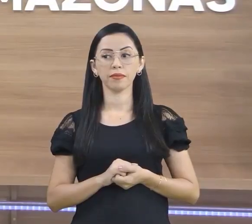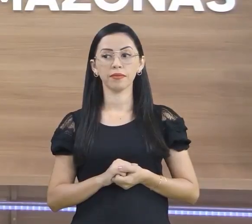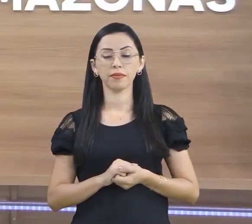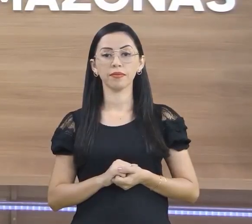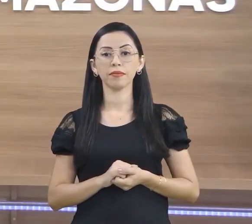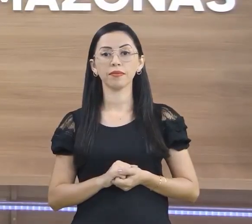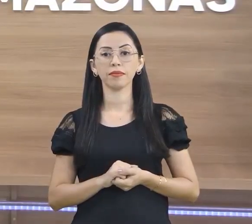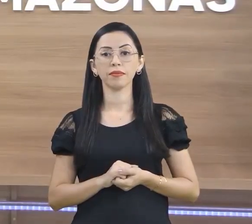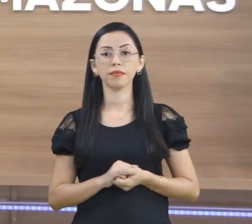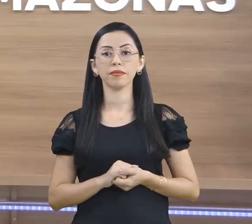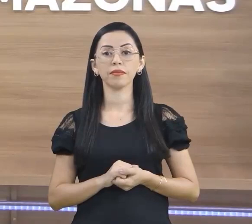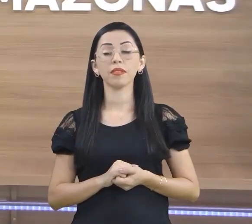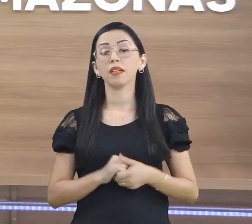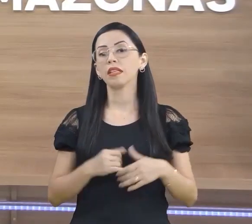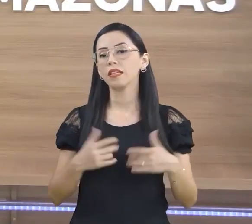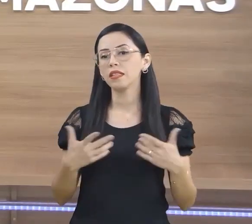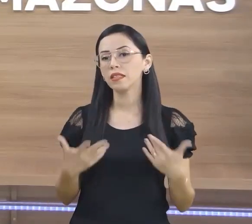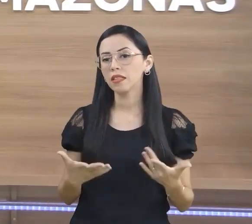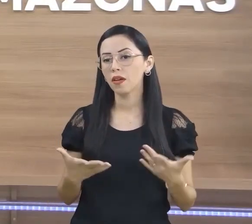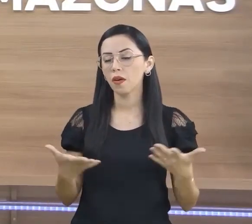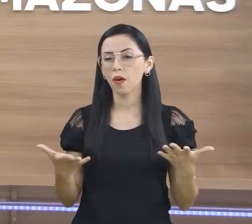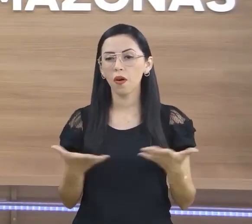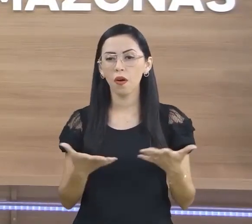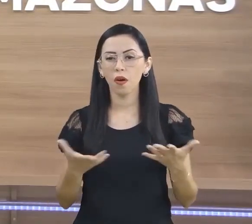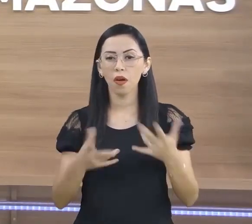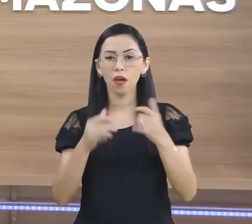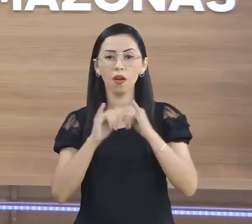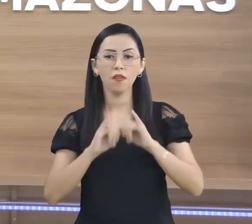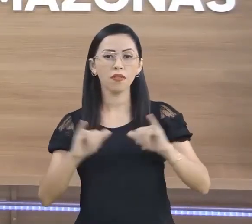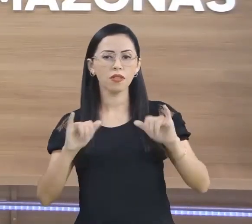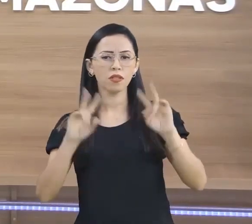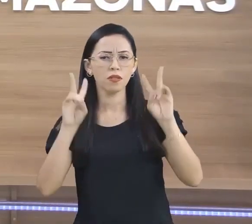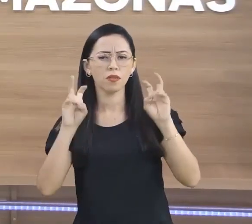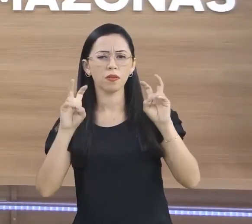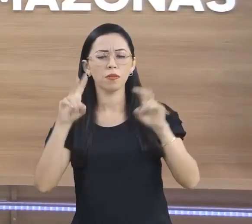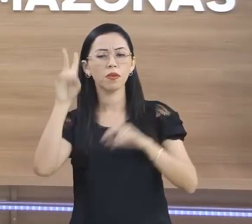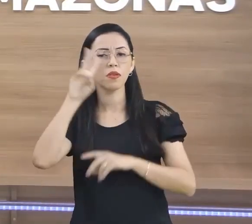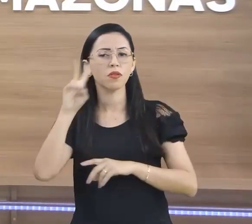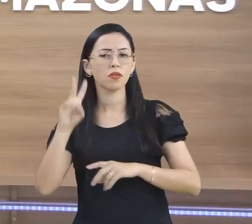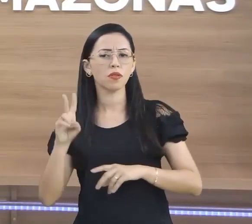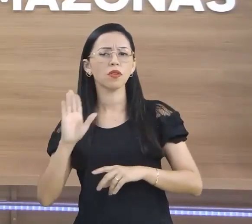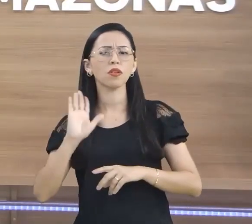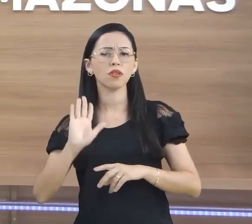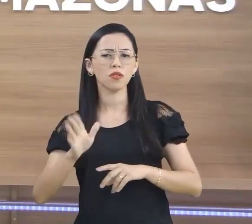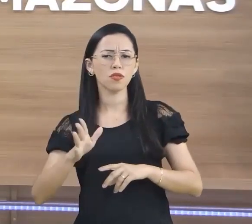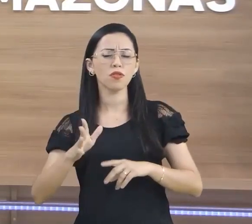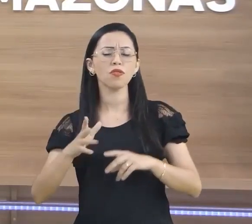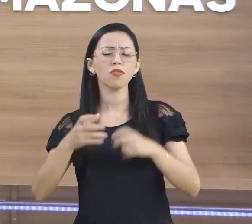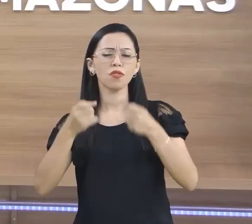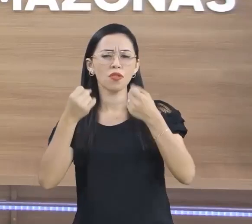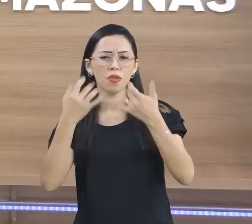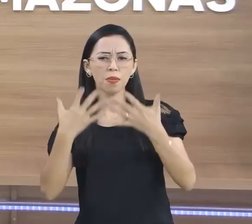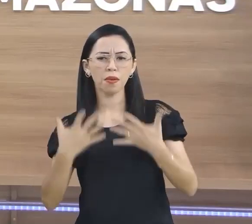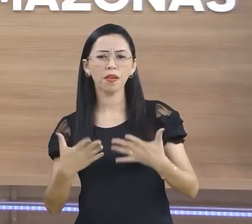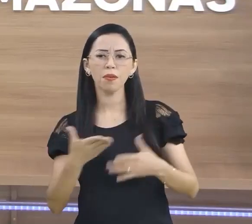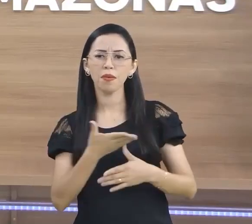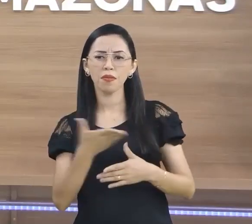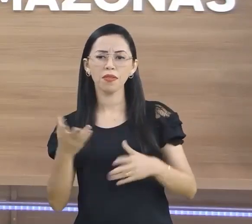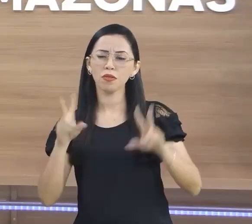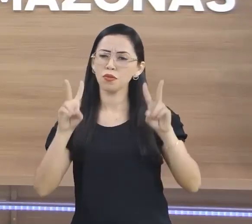Então, eu quero lembrar vocês de uma história que eu já contei para vocês na aula 6. É a história do